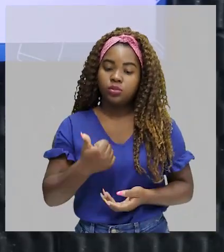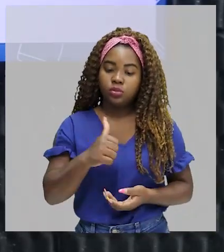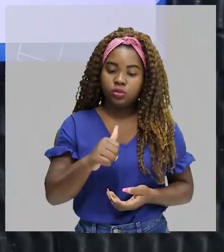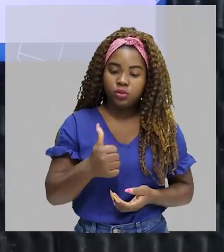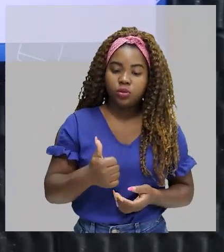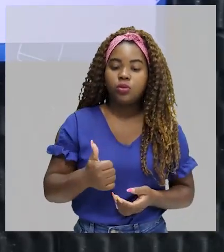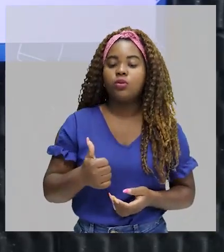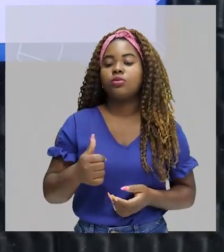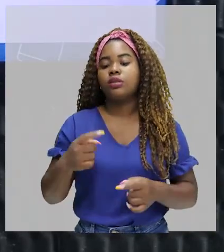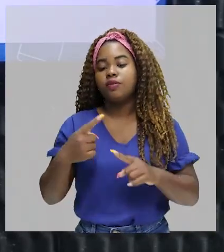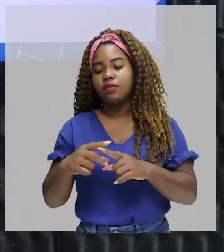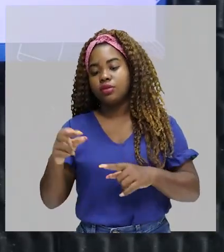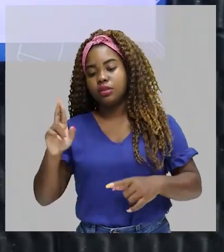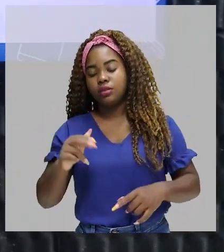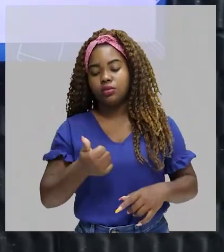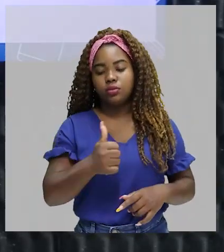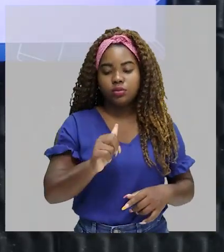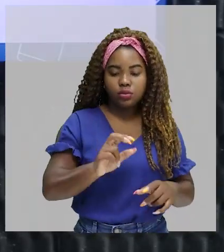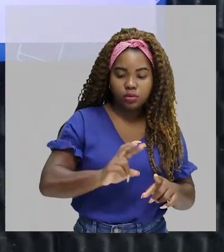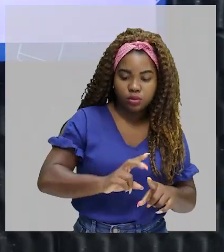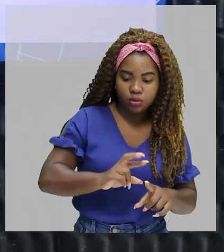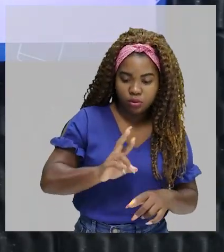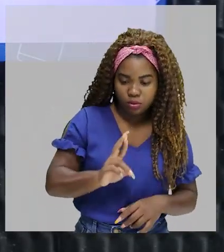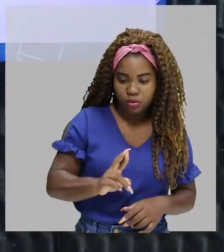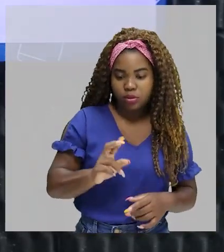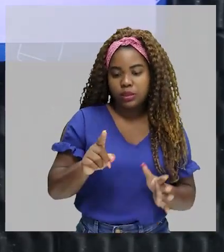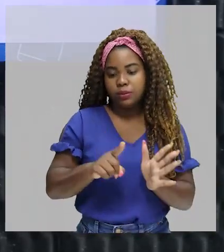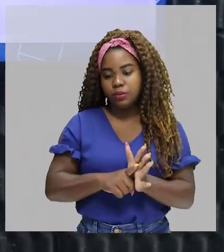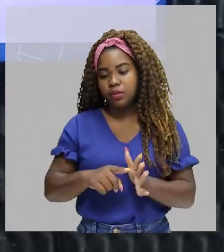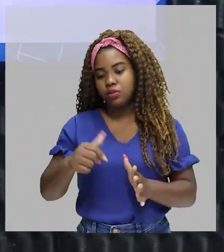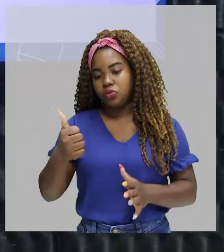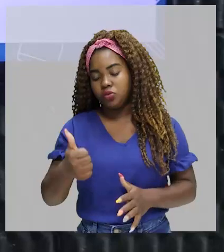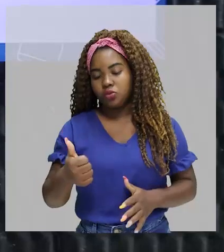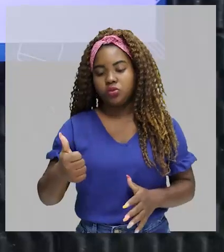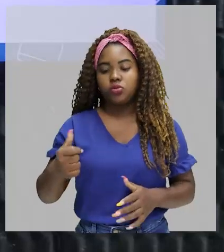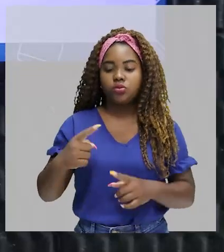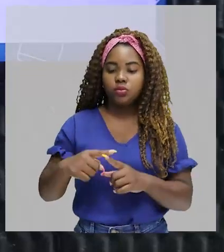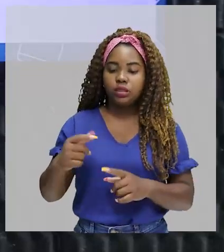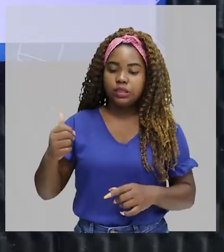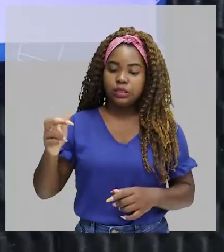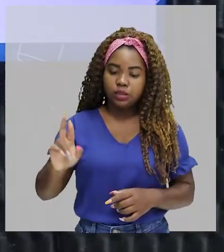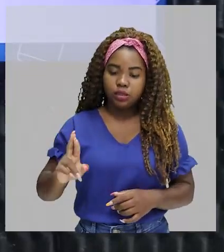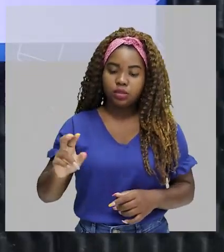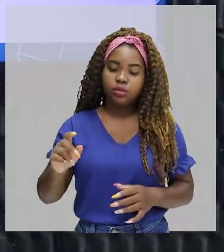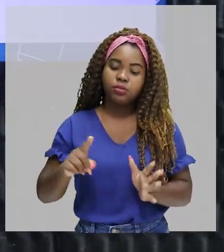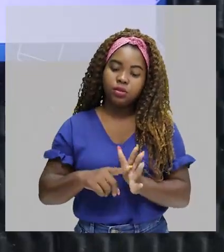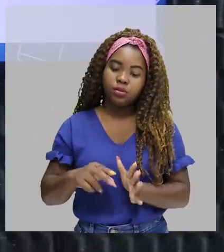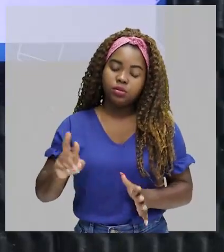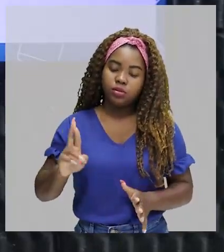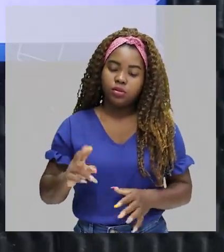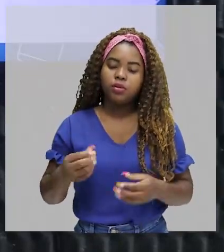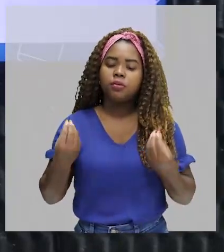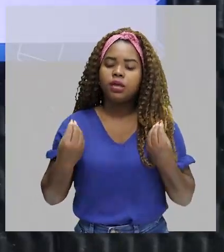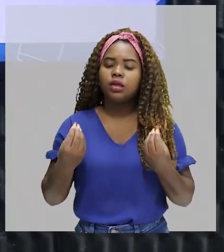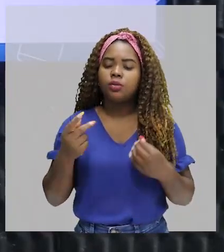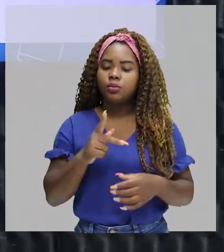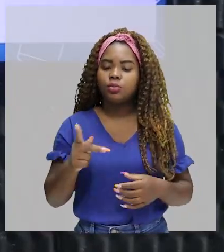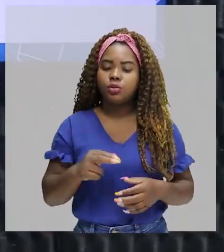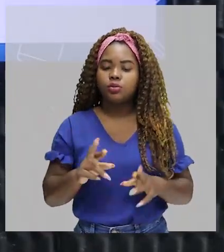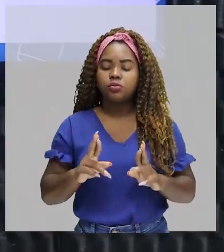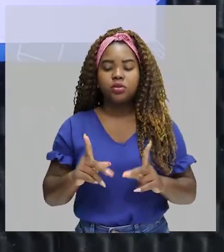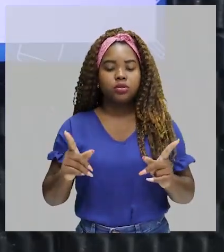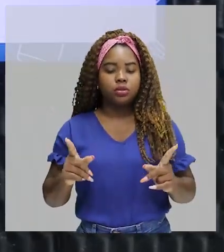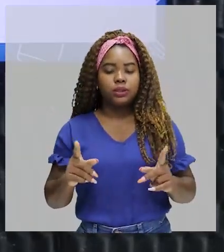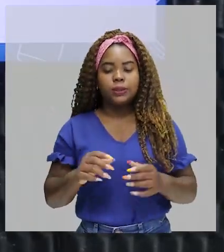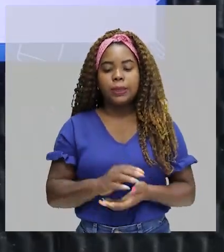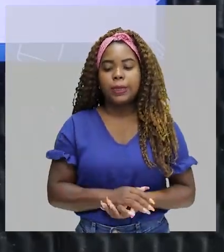11 vezes R, 11R. Menos 1 vezes R, menos R. Para que isso, Renata? Só para ficar diferente o